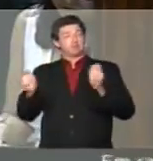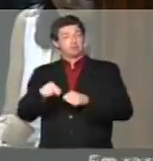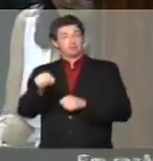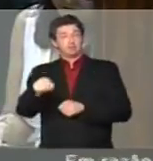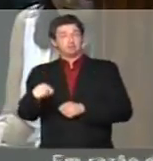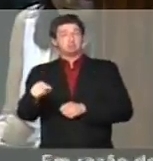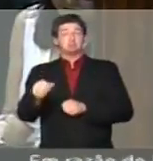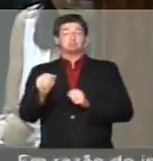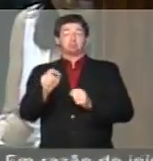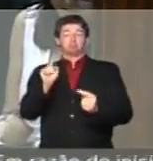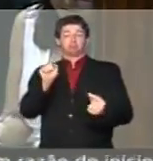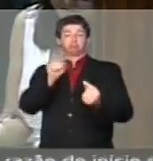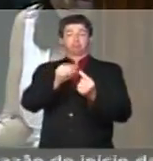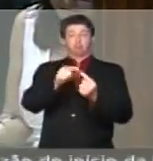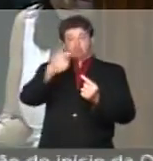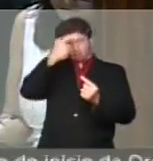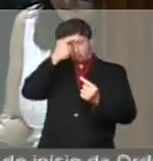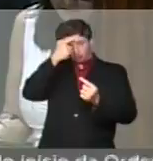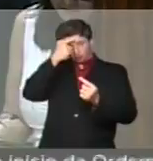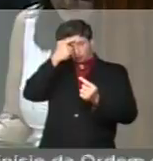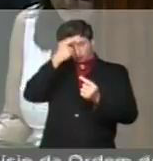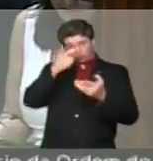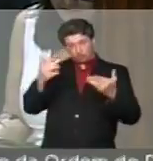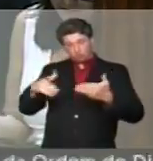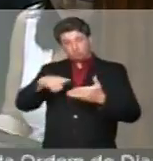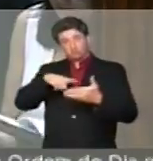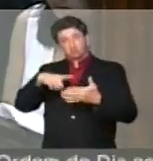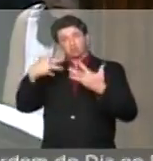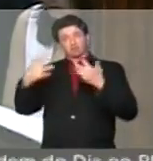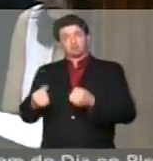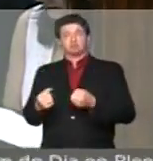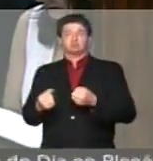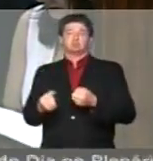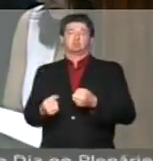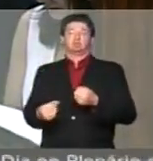possibilidade vá de encontro à lógica atualmente adotada